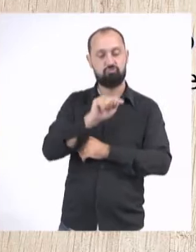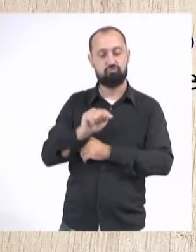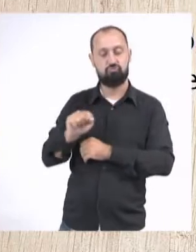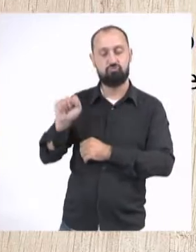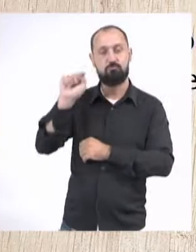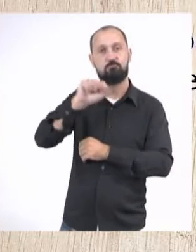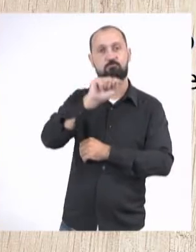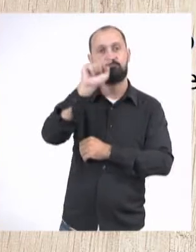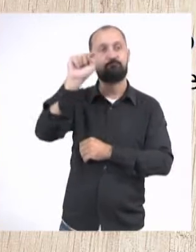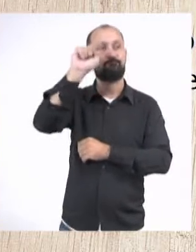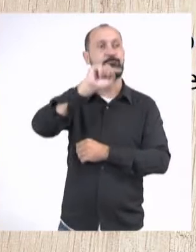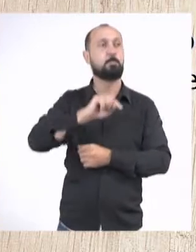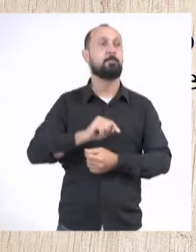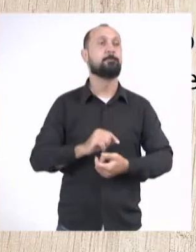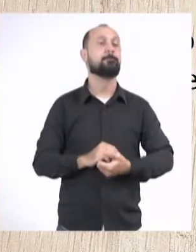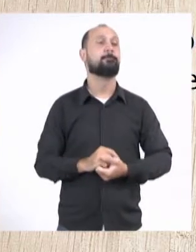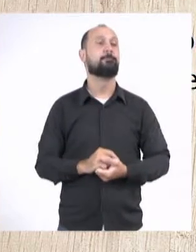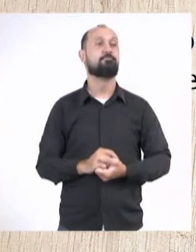localidade.